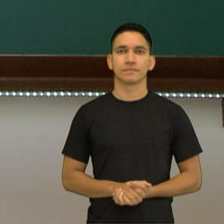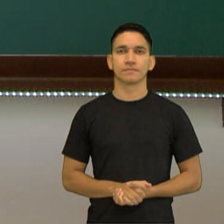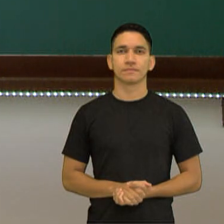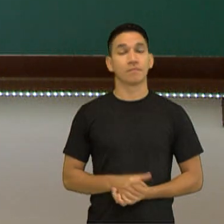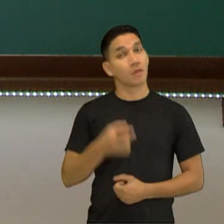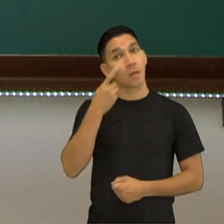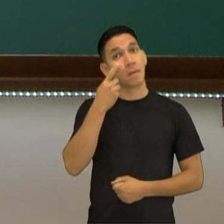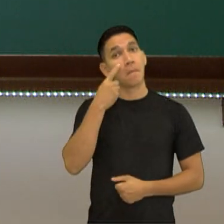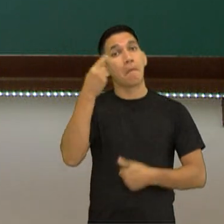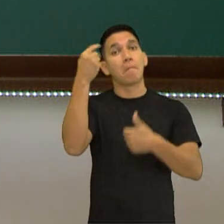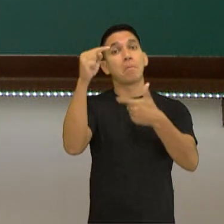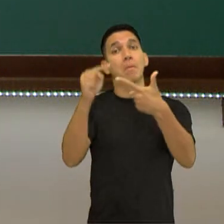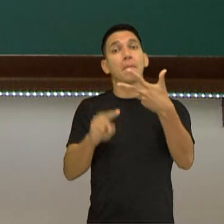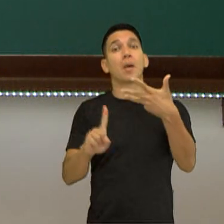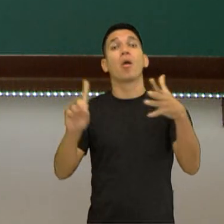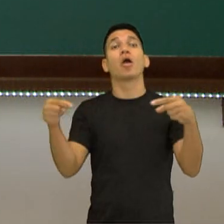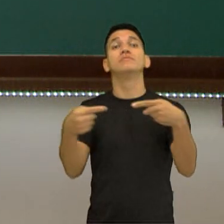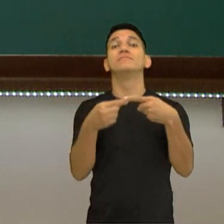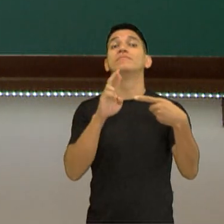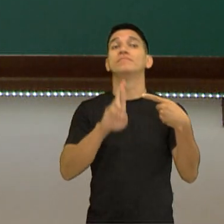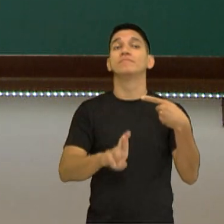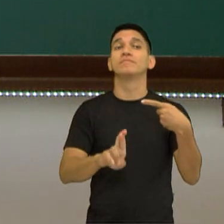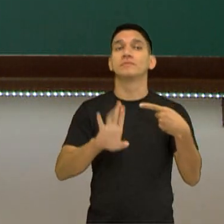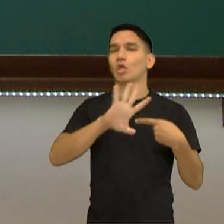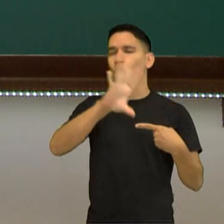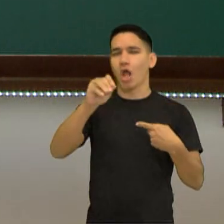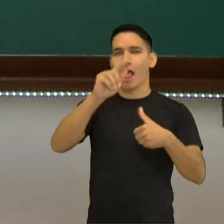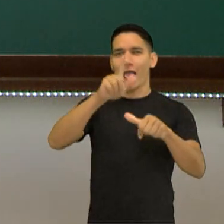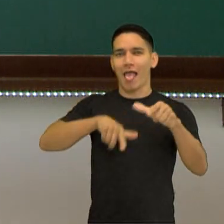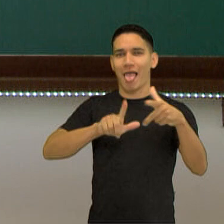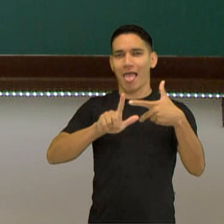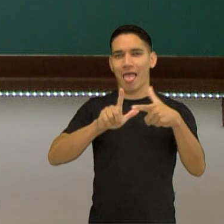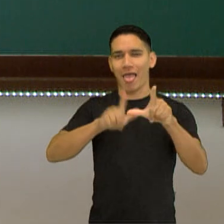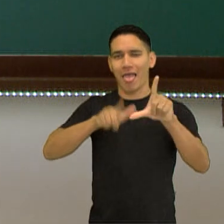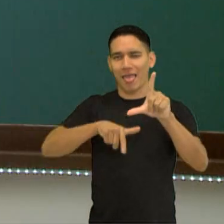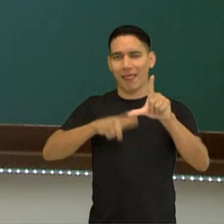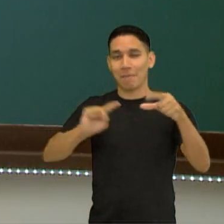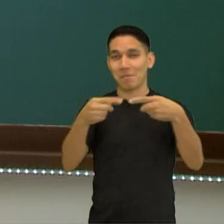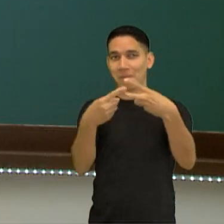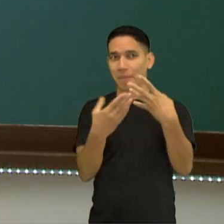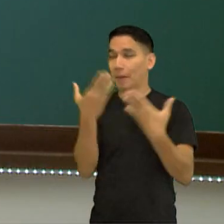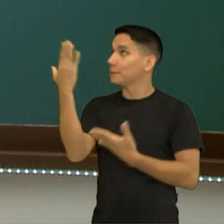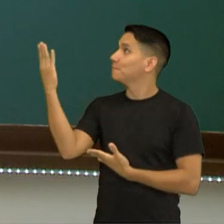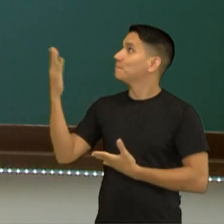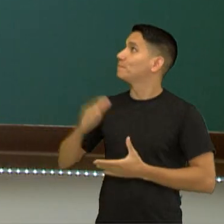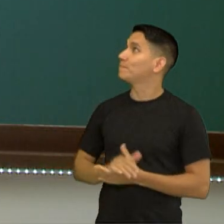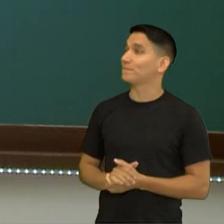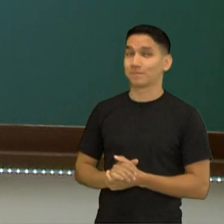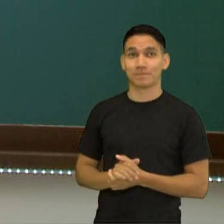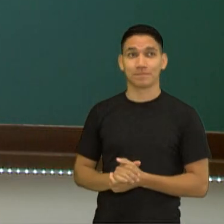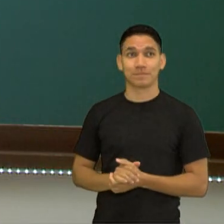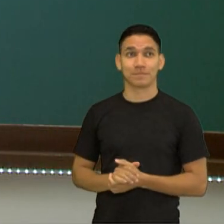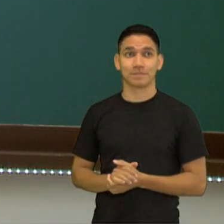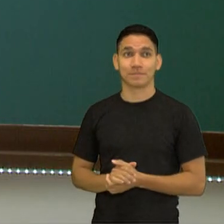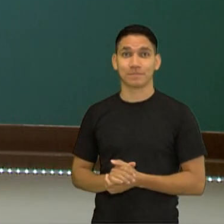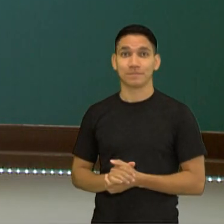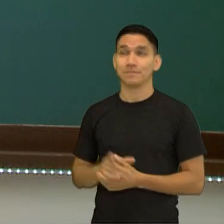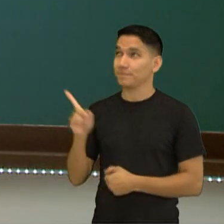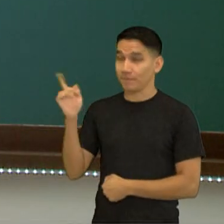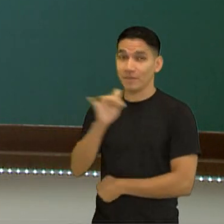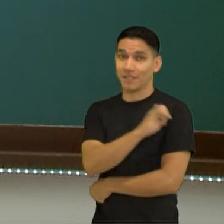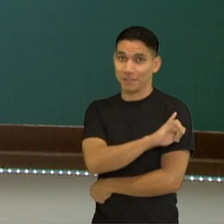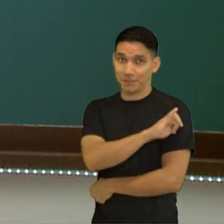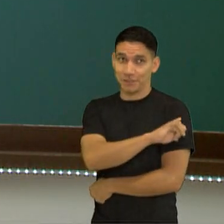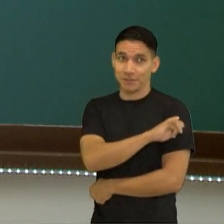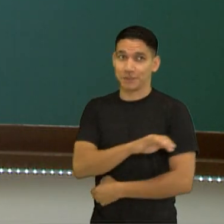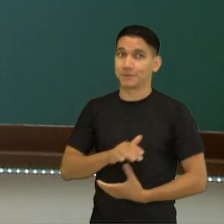Vamos ver então as respostas? Vai aparecer aqui todas as letras, ó. Então, o primeiro aqui, ó, letra F, que aconteceu no Rio de Janeiro,